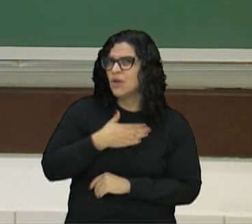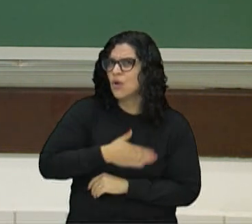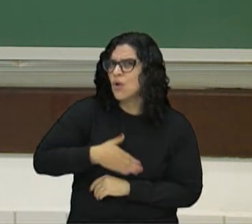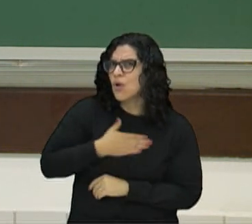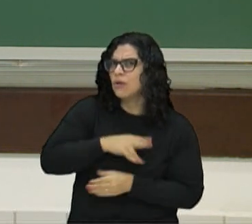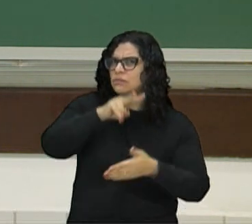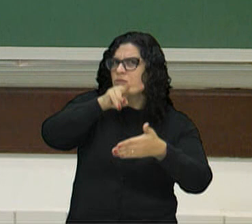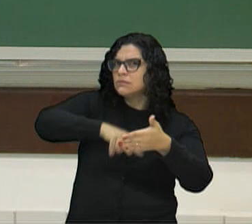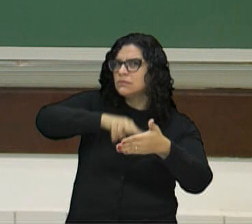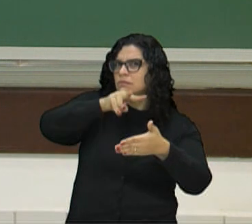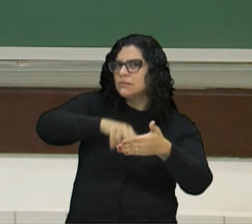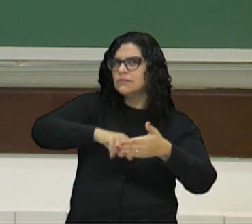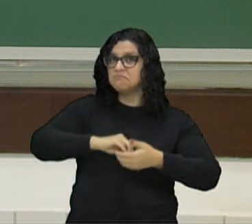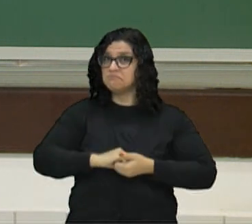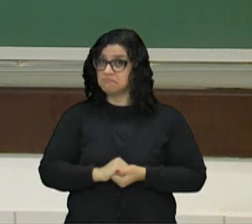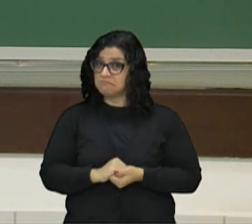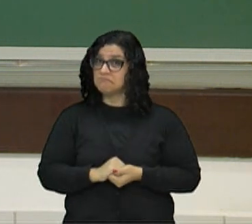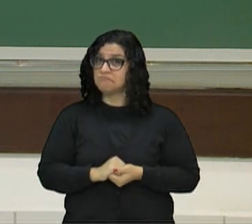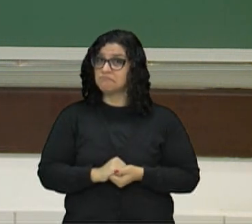de ler?